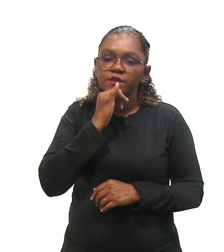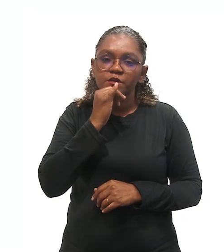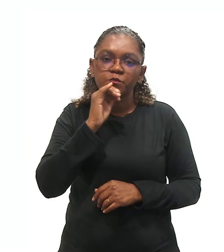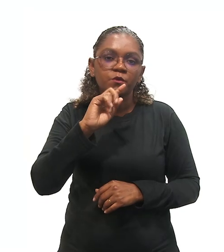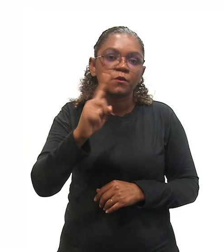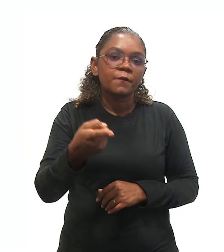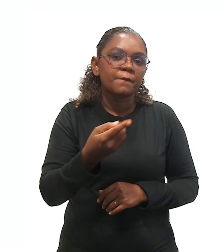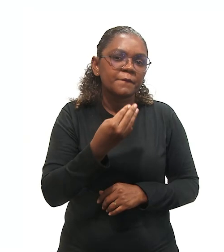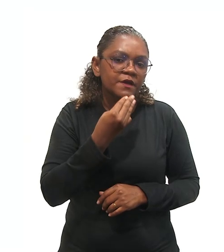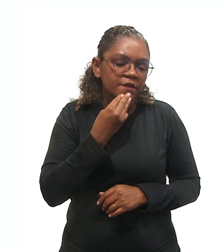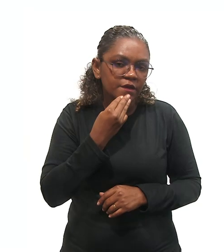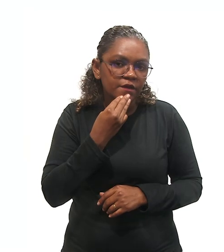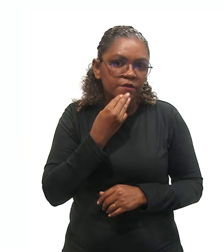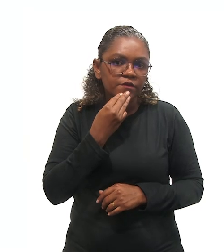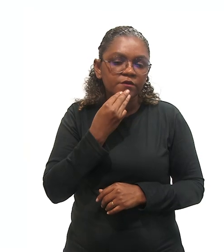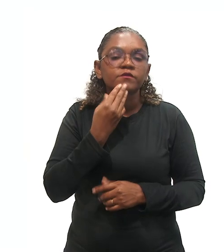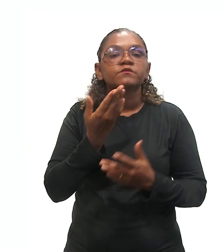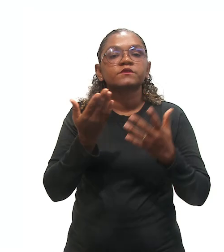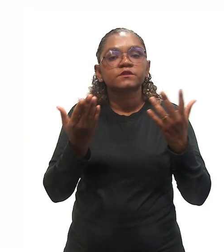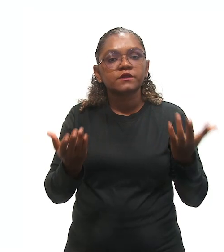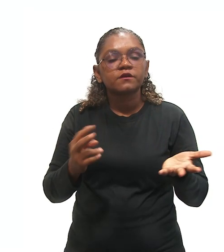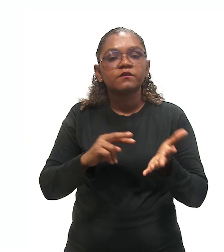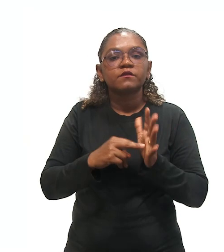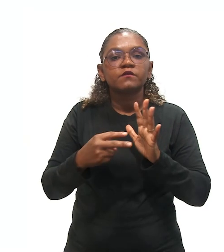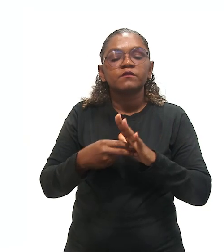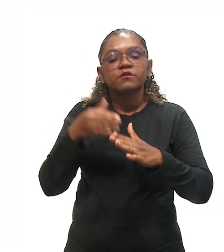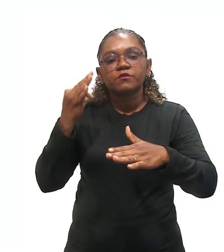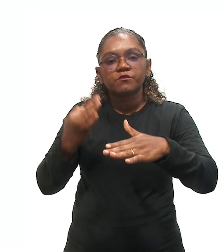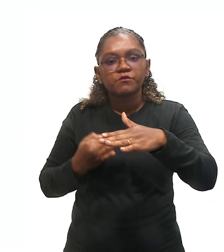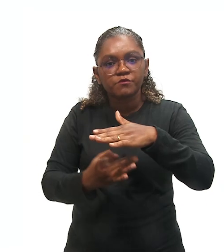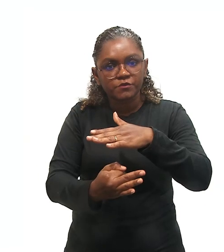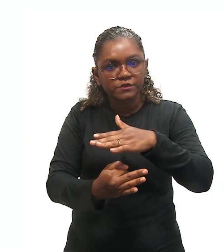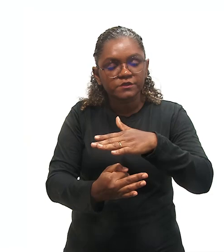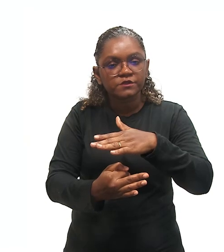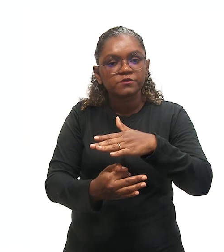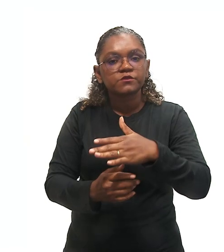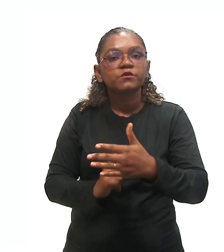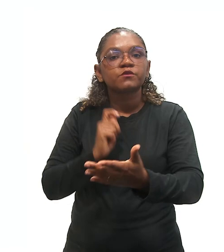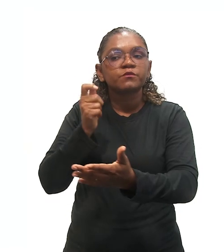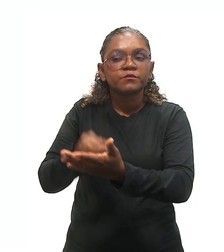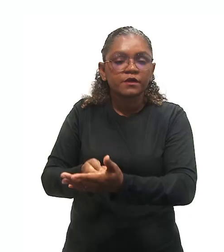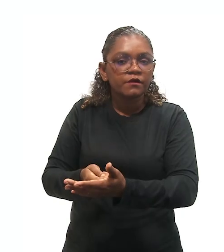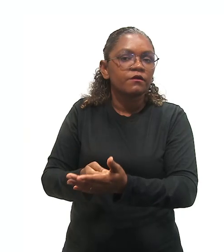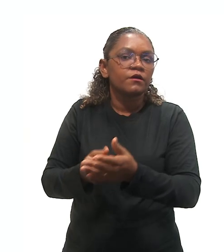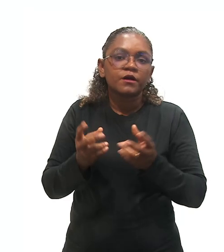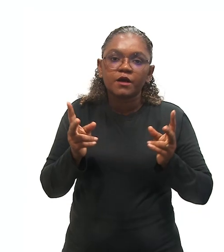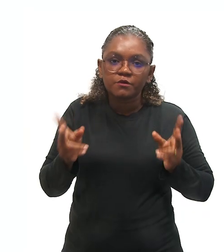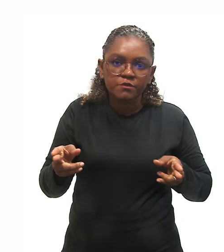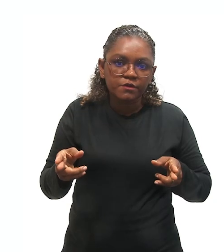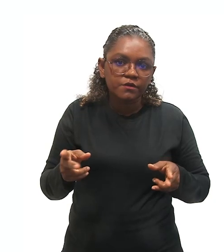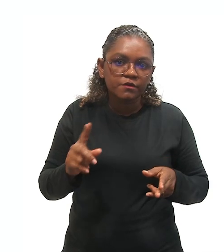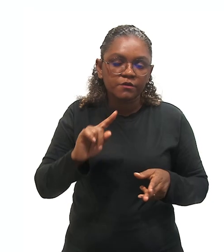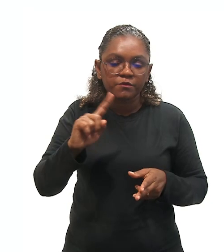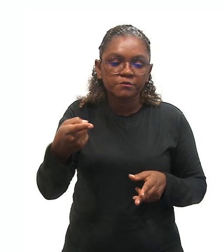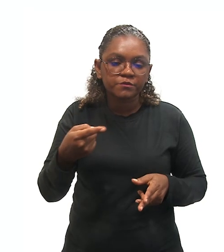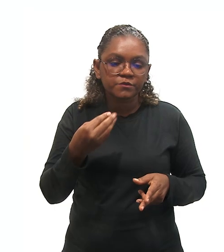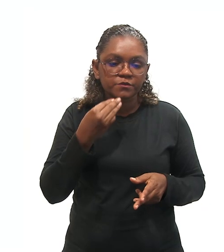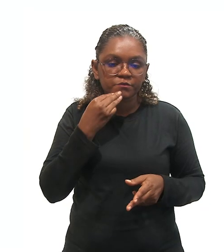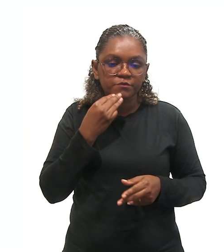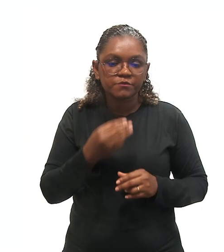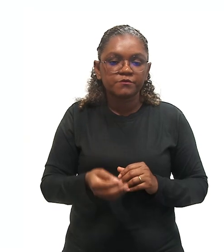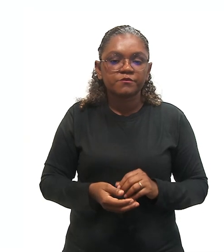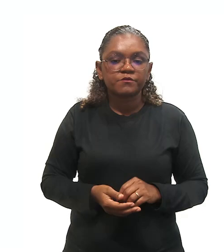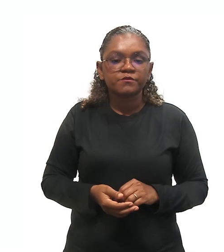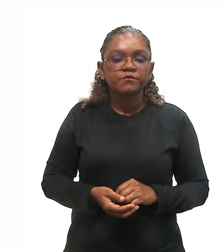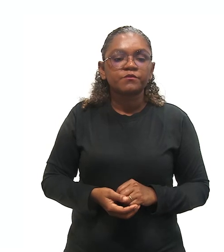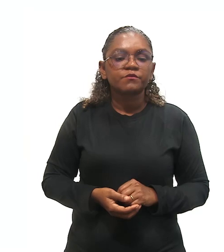1 milhão, saiu fornecedor, 1 milhão. Desculpa